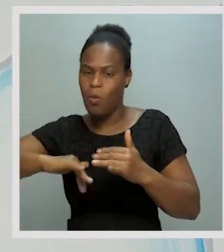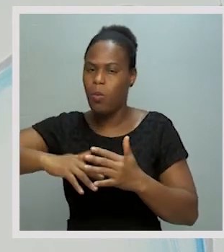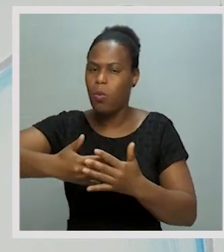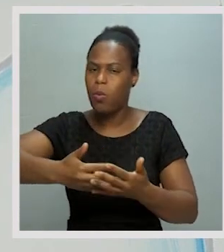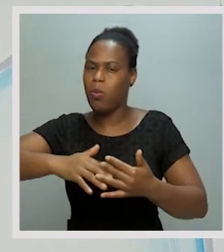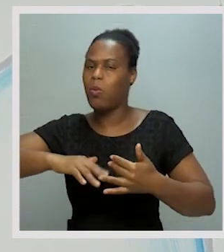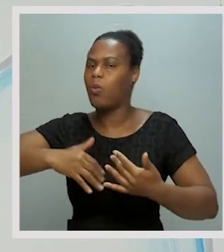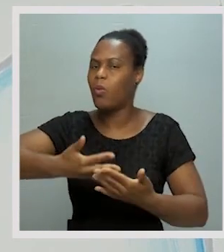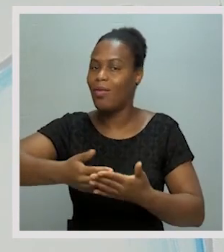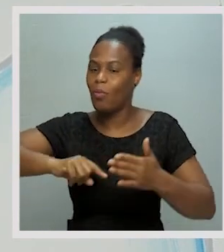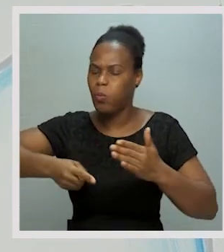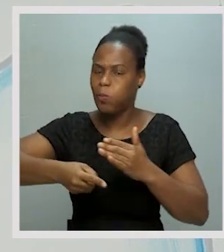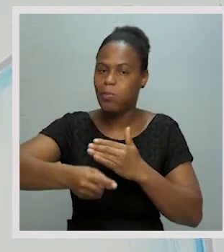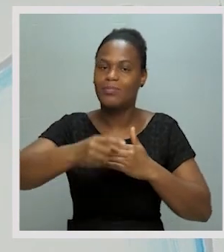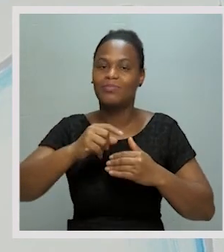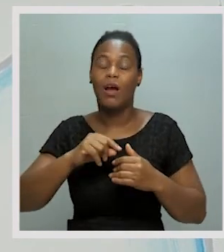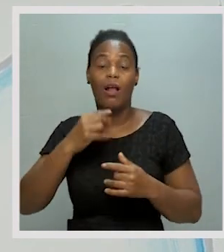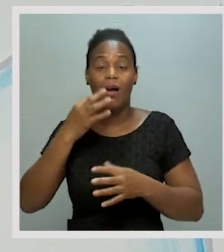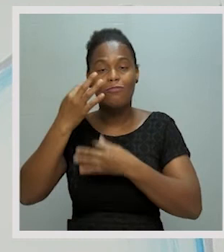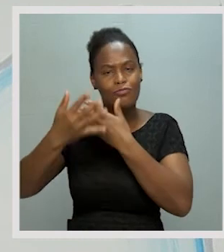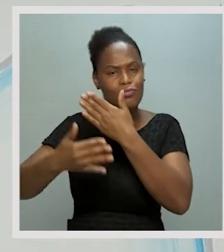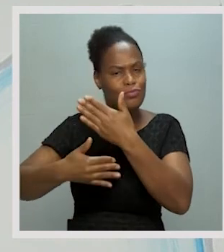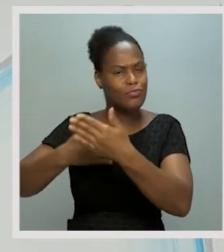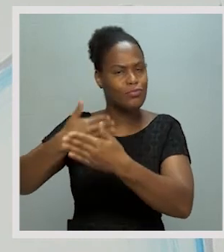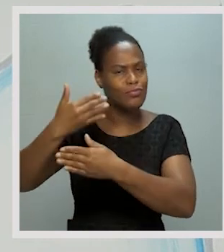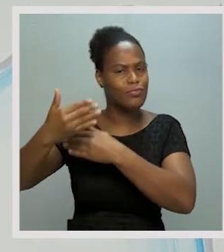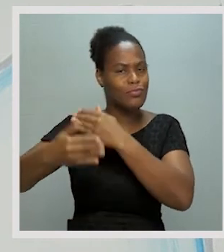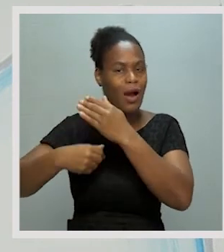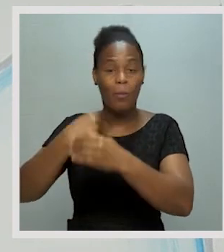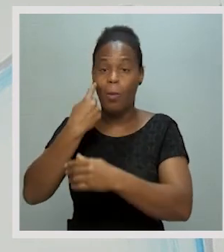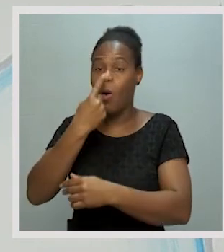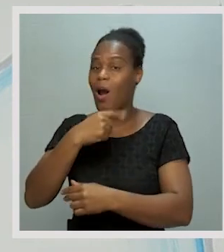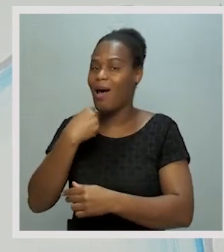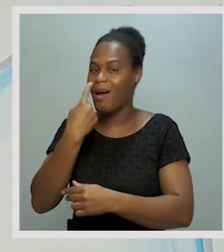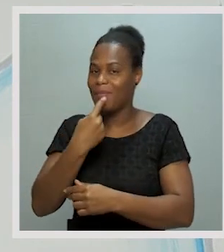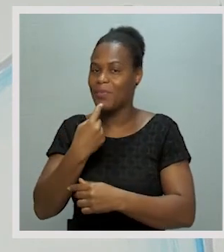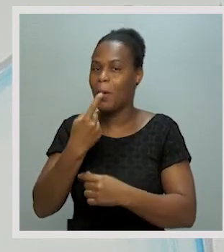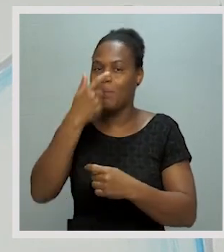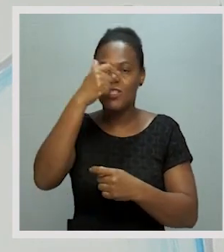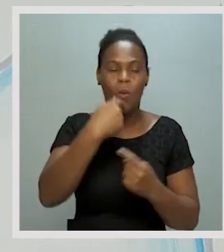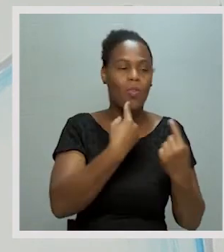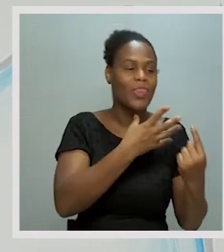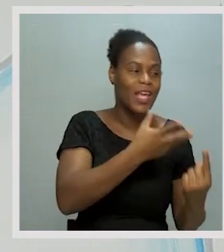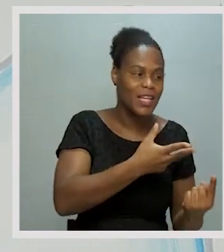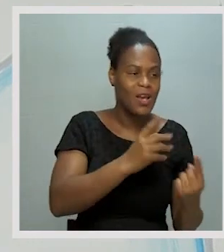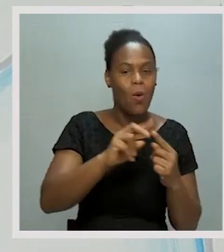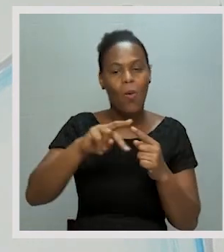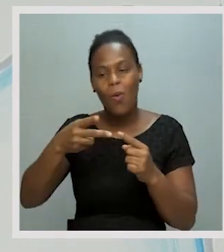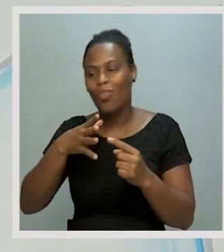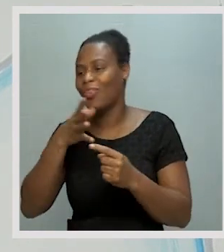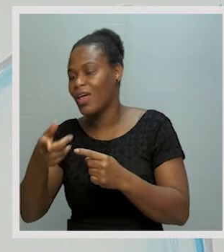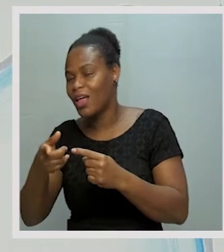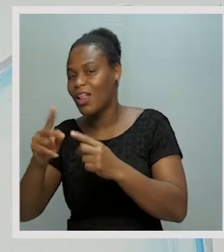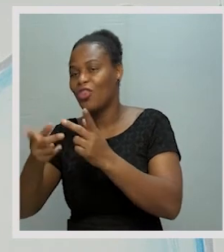falar de tradições orais, não é? Vai passando de geração em geração, de boca em boca. Por